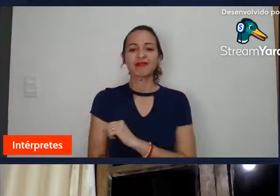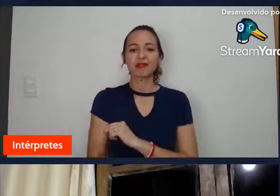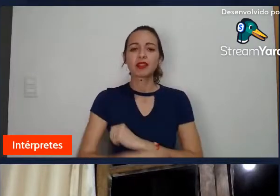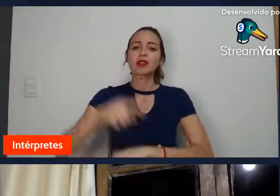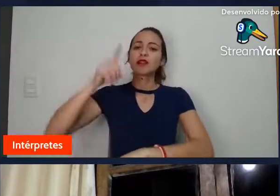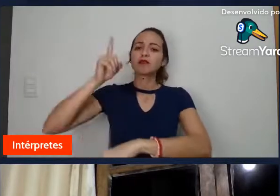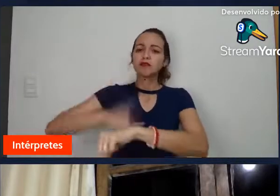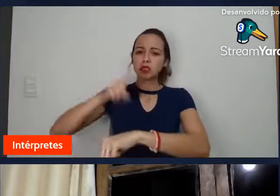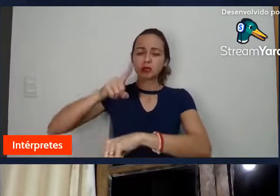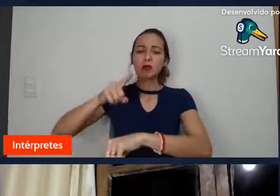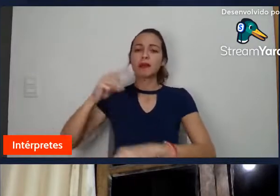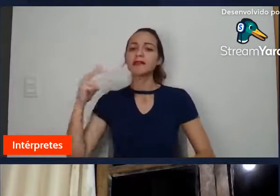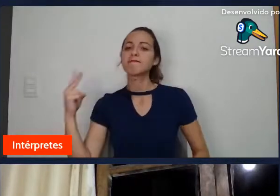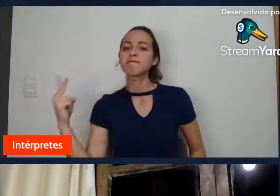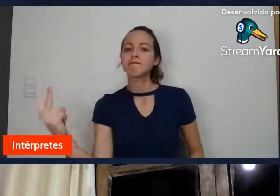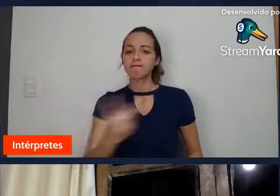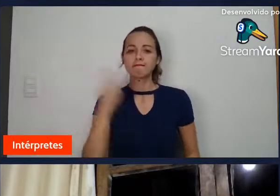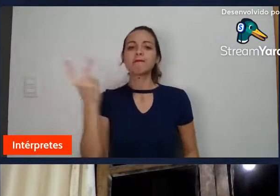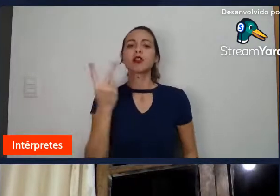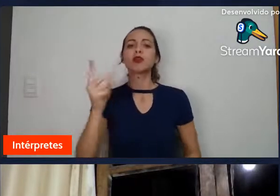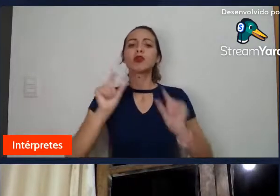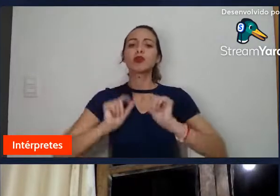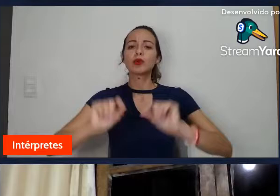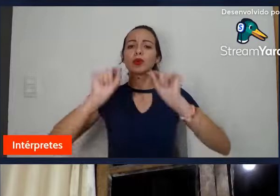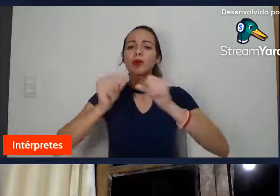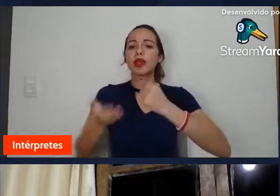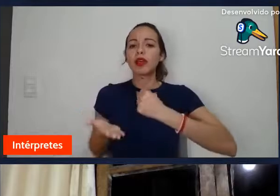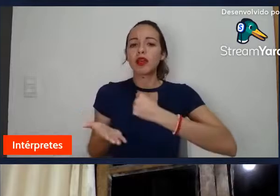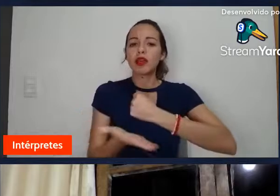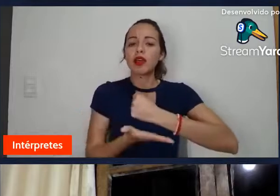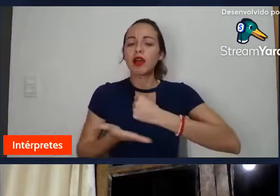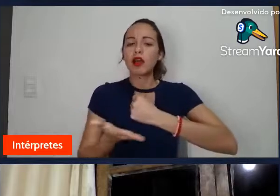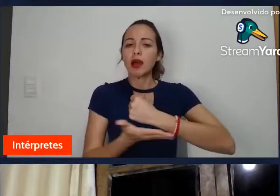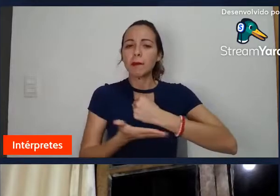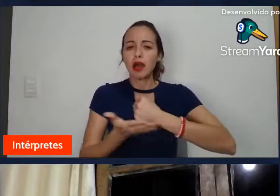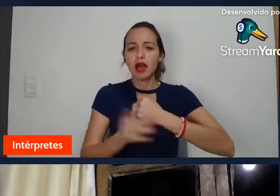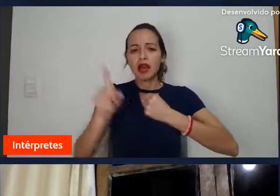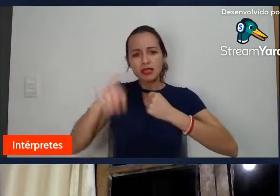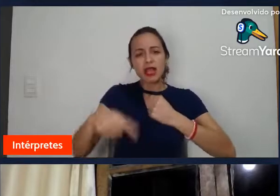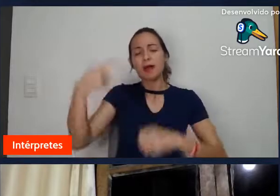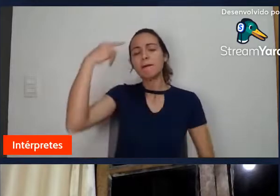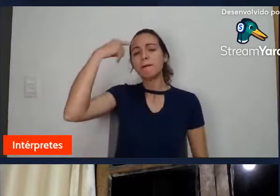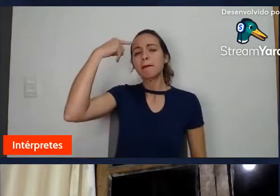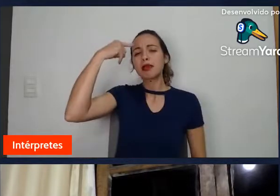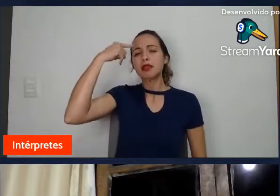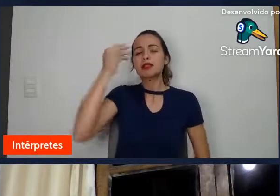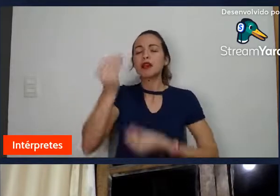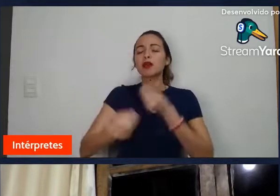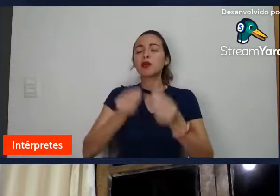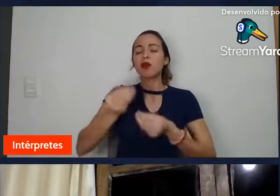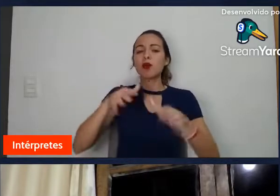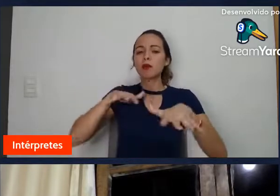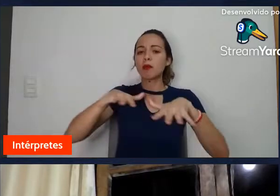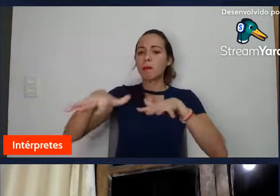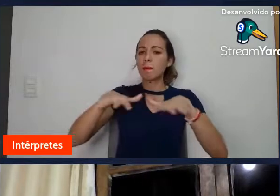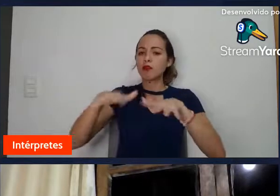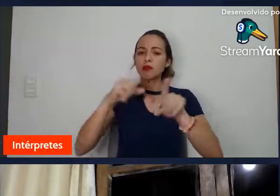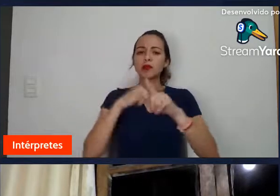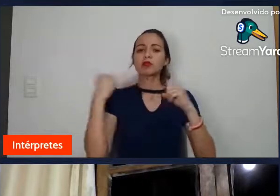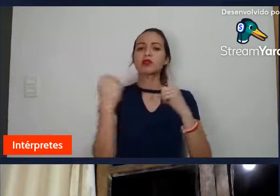significa que a base, no sentido de pensar os movimentos sociais, a sociedade como um